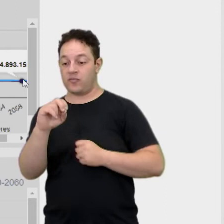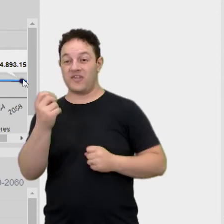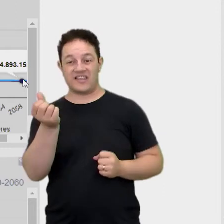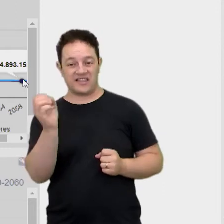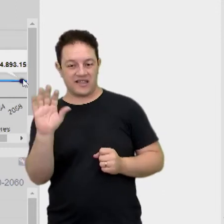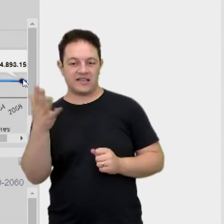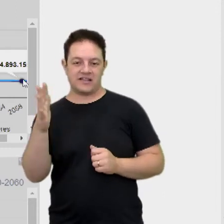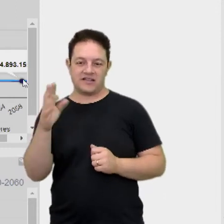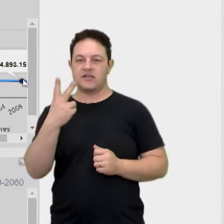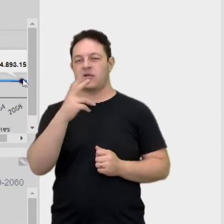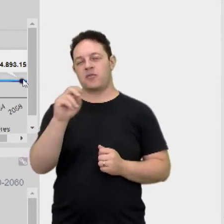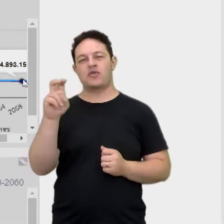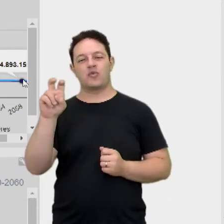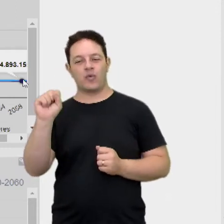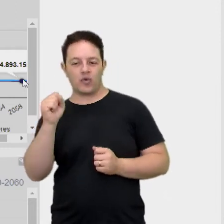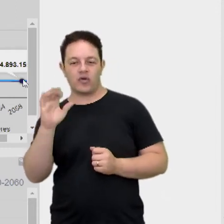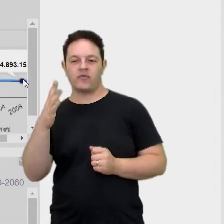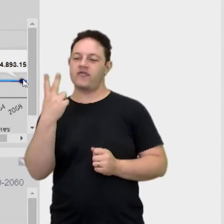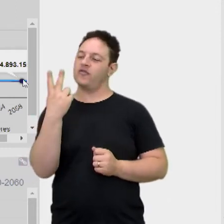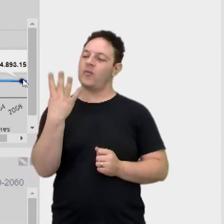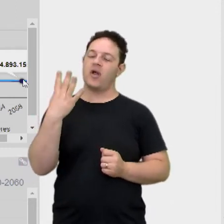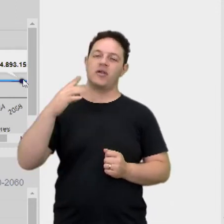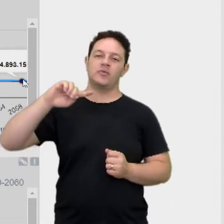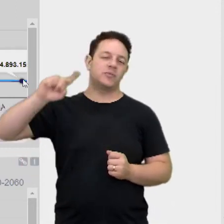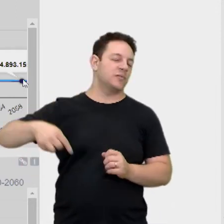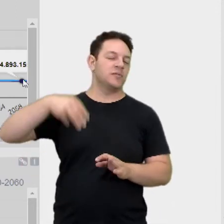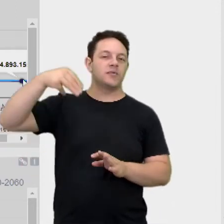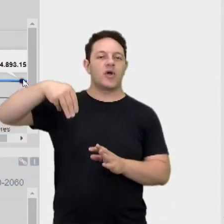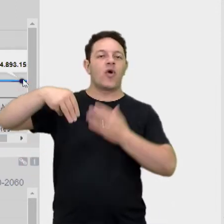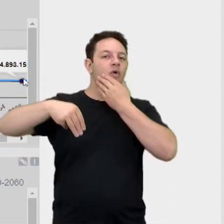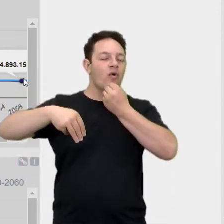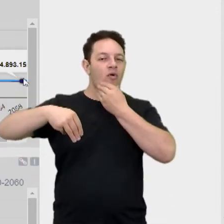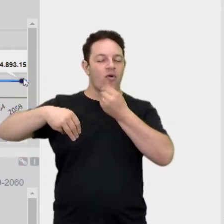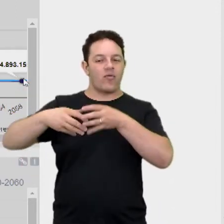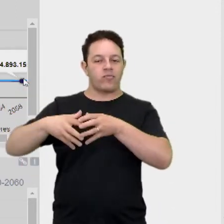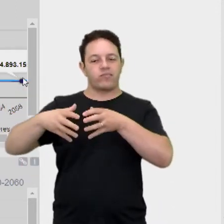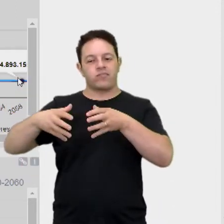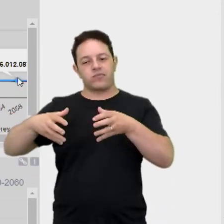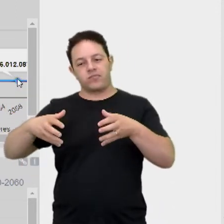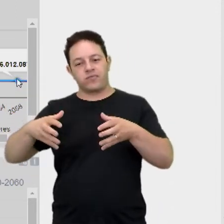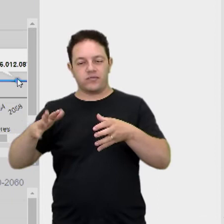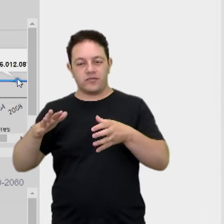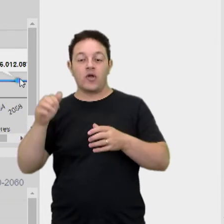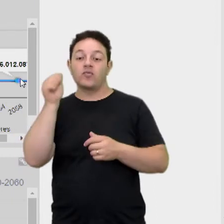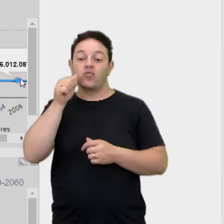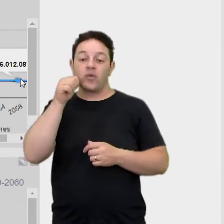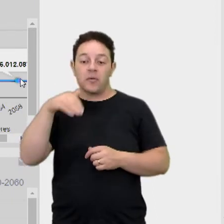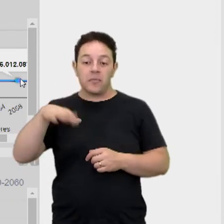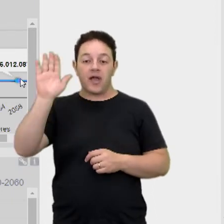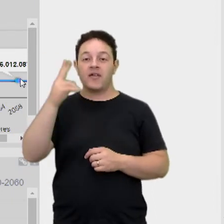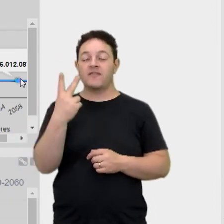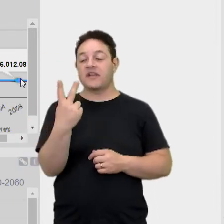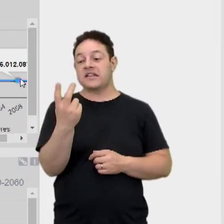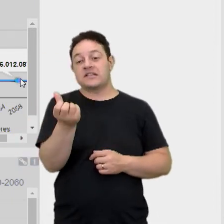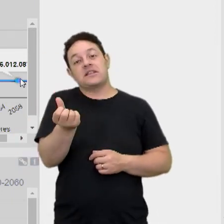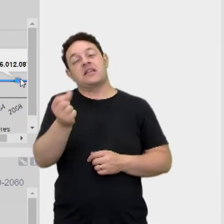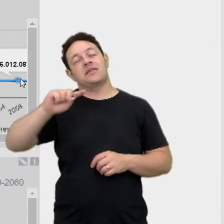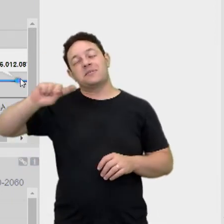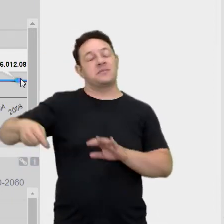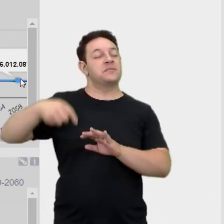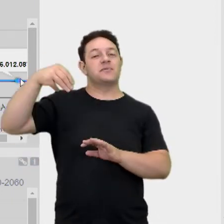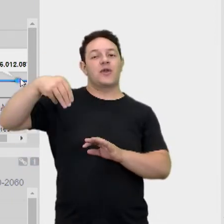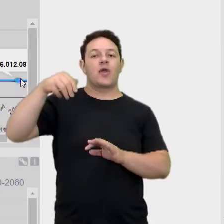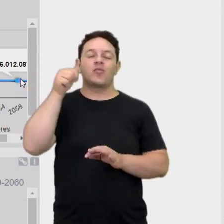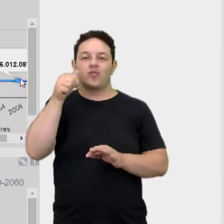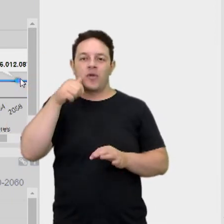em 2058, 24 milhões 893 mil e pouco, né? E as mulheres aí 26